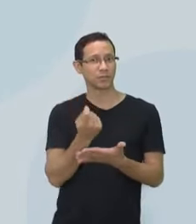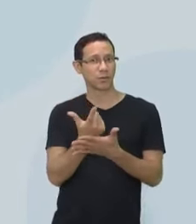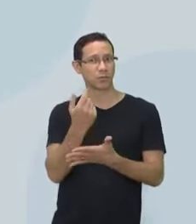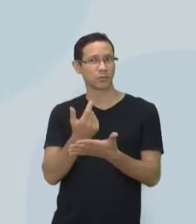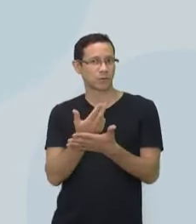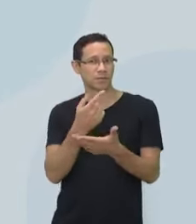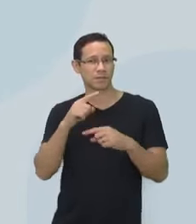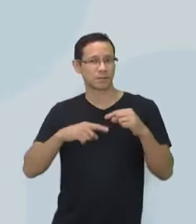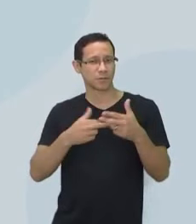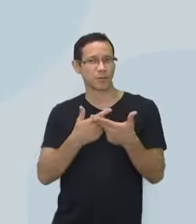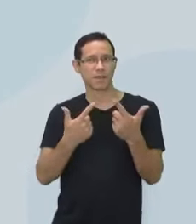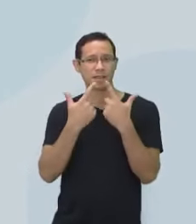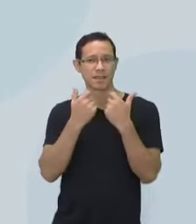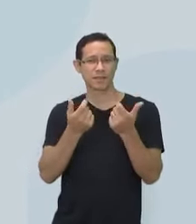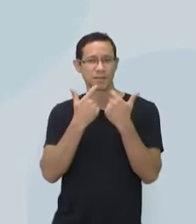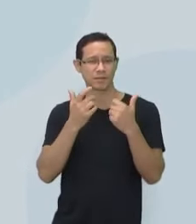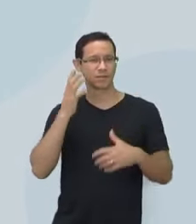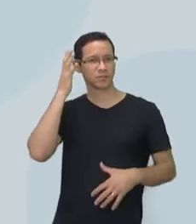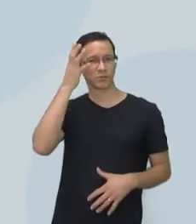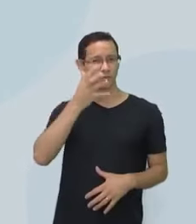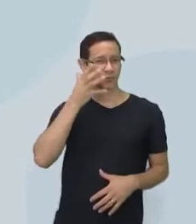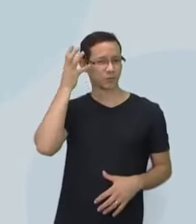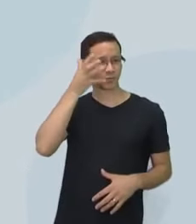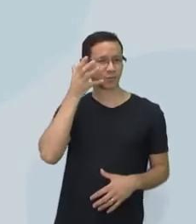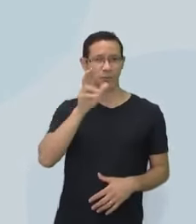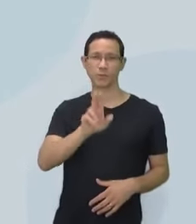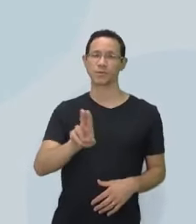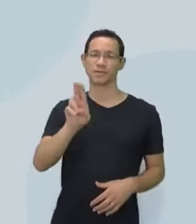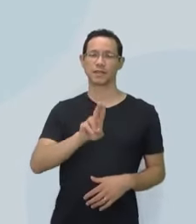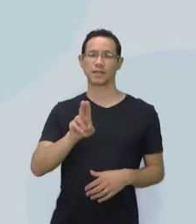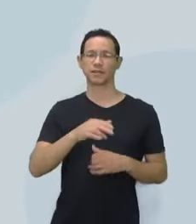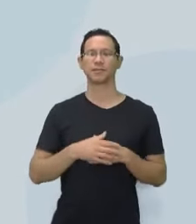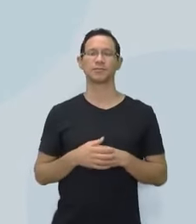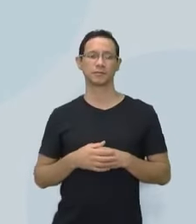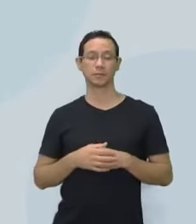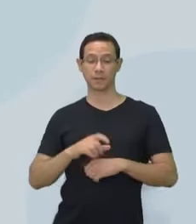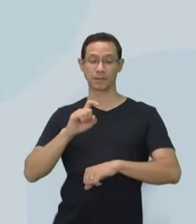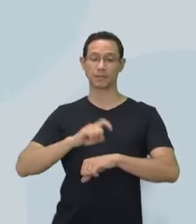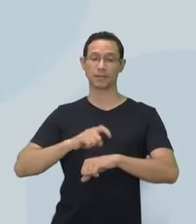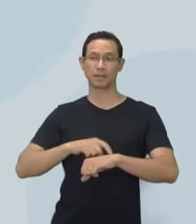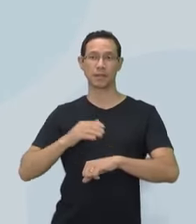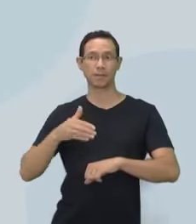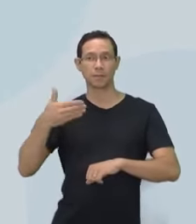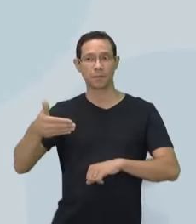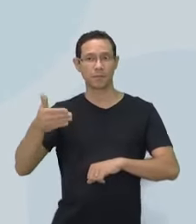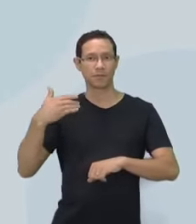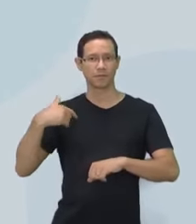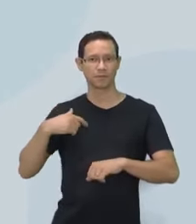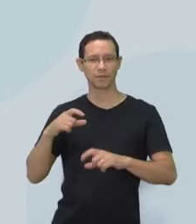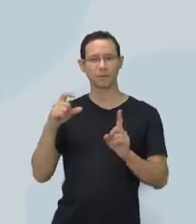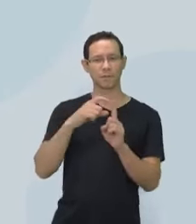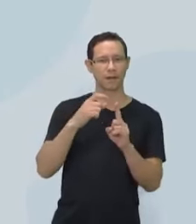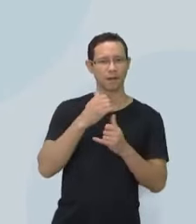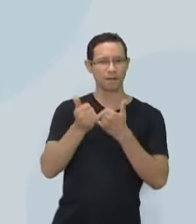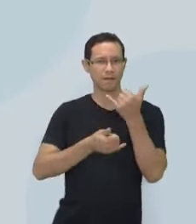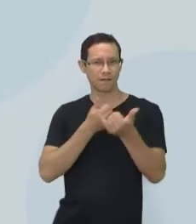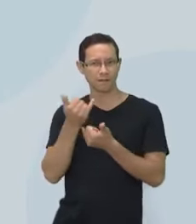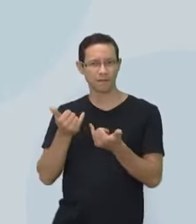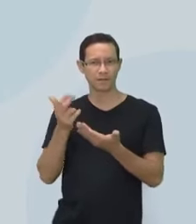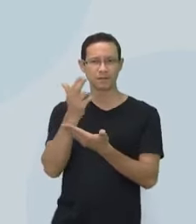como os recursos linguísticos discursivos utilizados. Tempo verbal, jogos de palavras, metáforas e